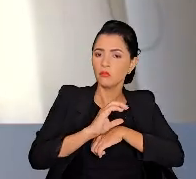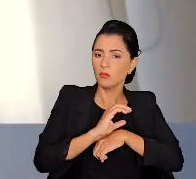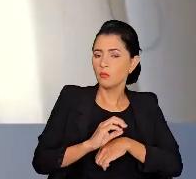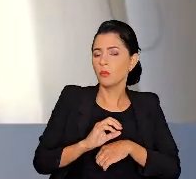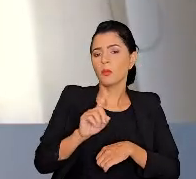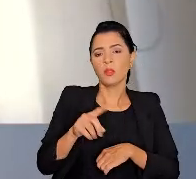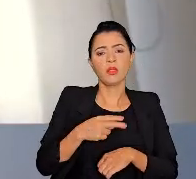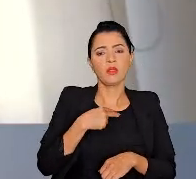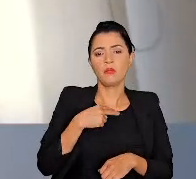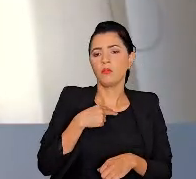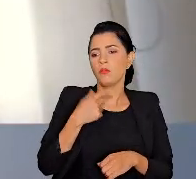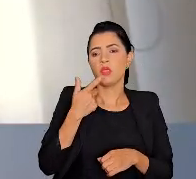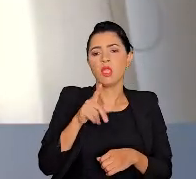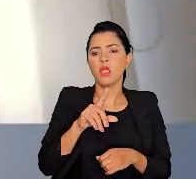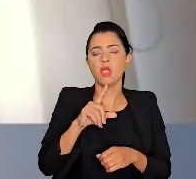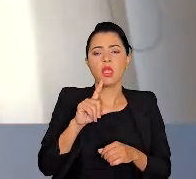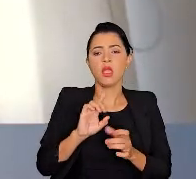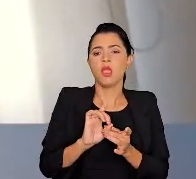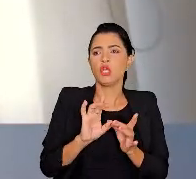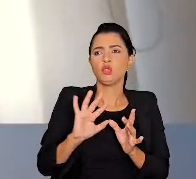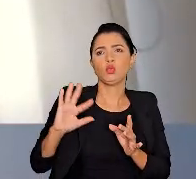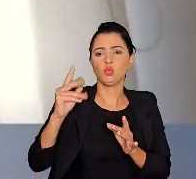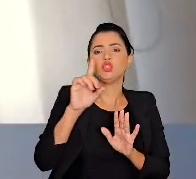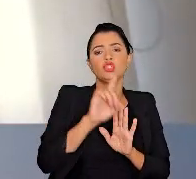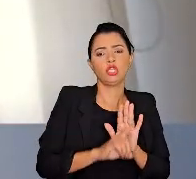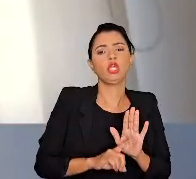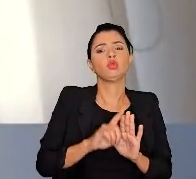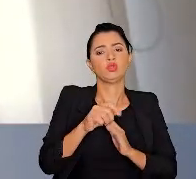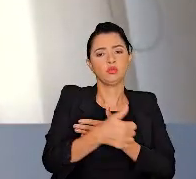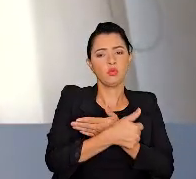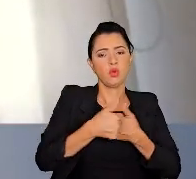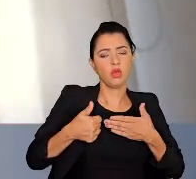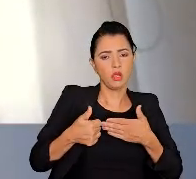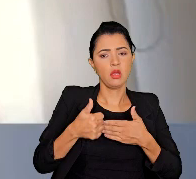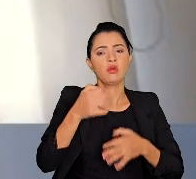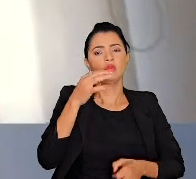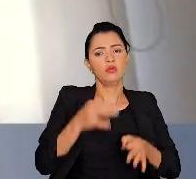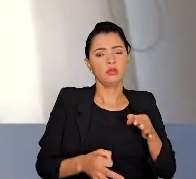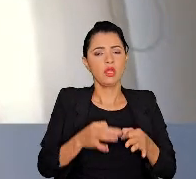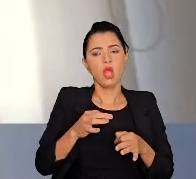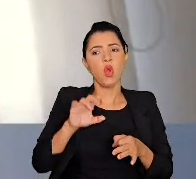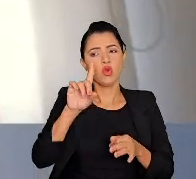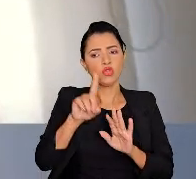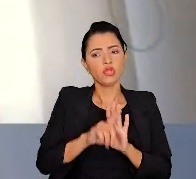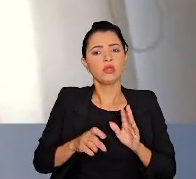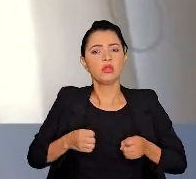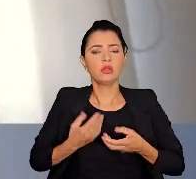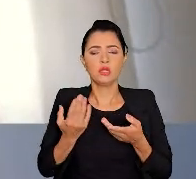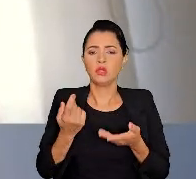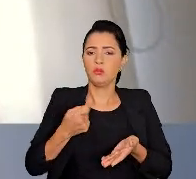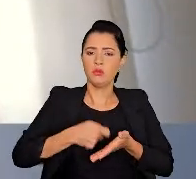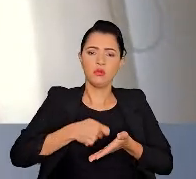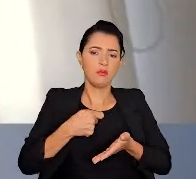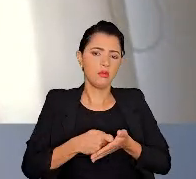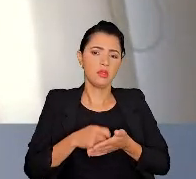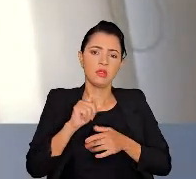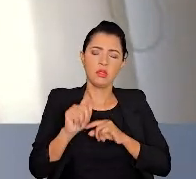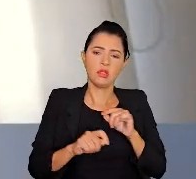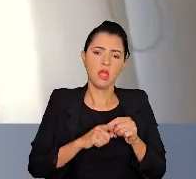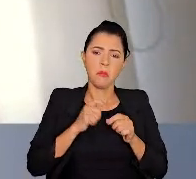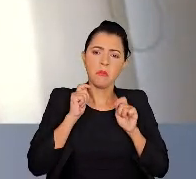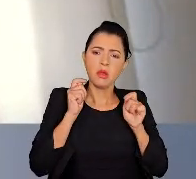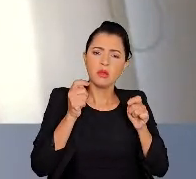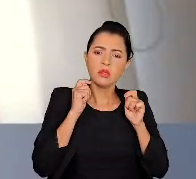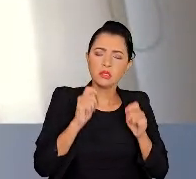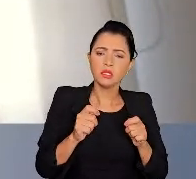tem como absoluta, limites morais e jurídicos. O direito à livre expressão não pode abrigar, em sua abrangência, manifestações